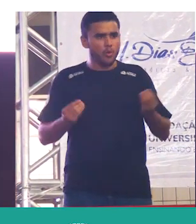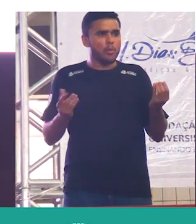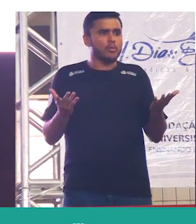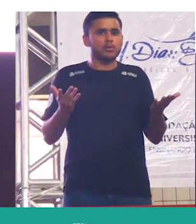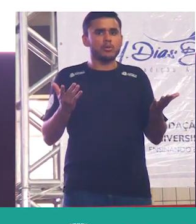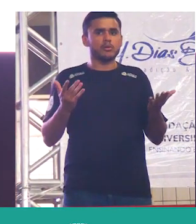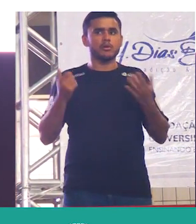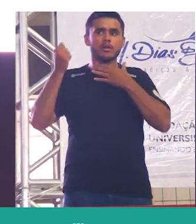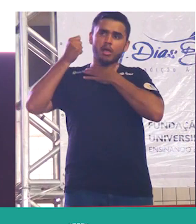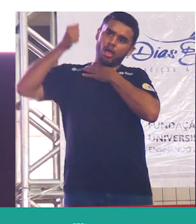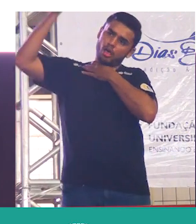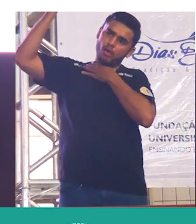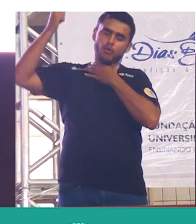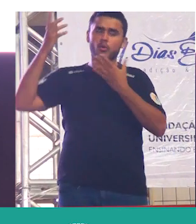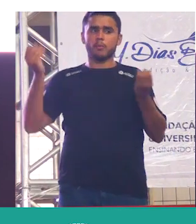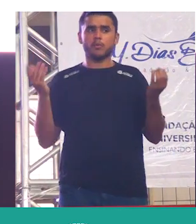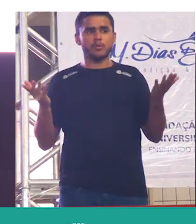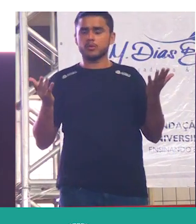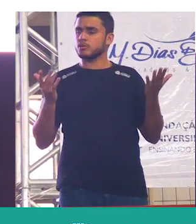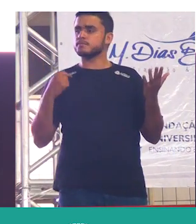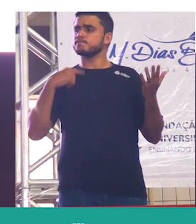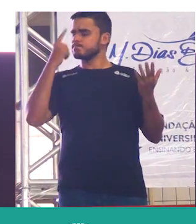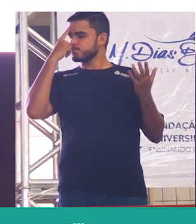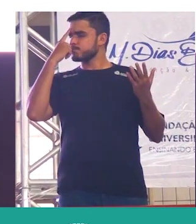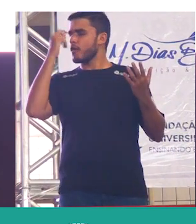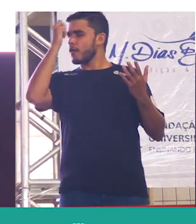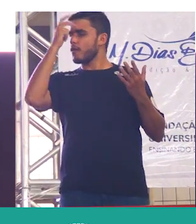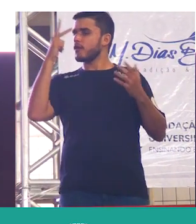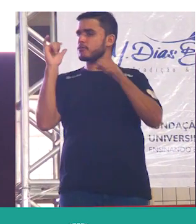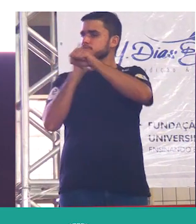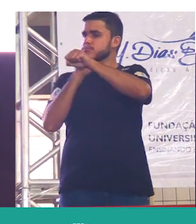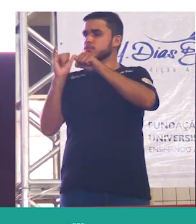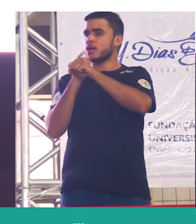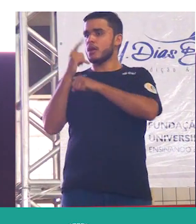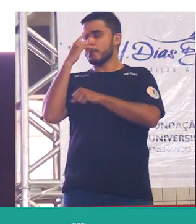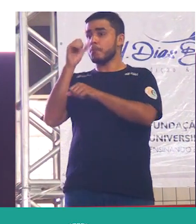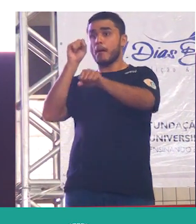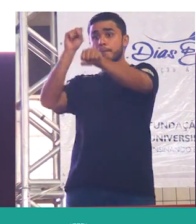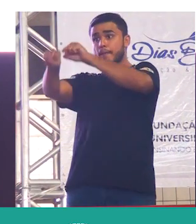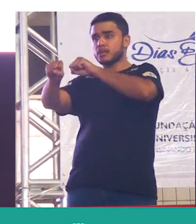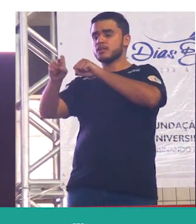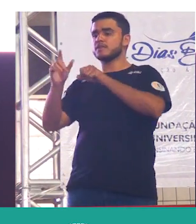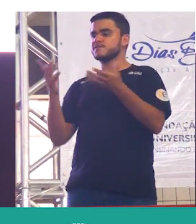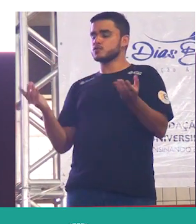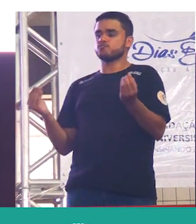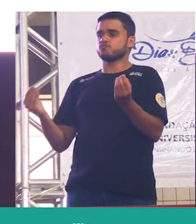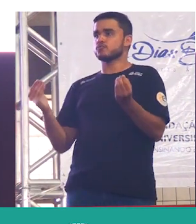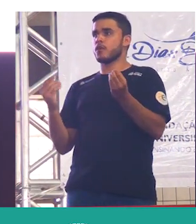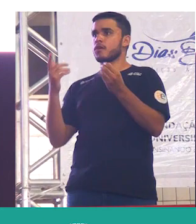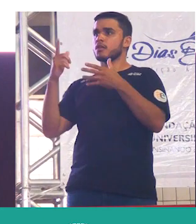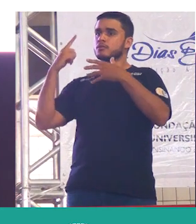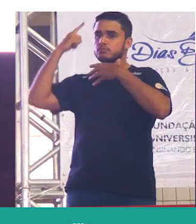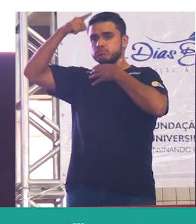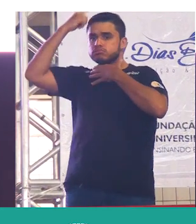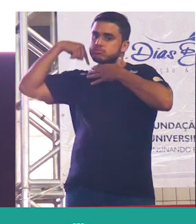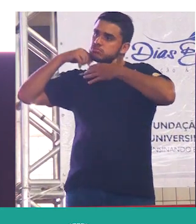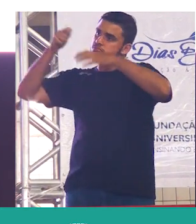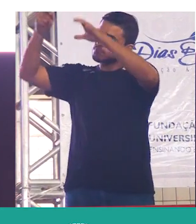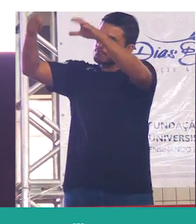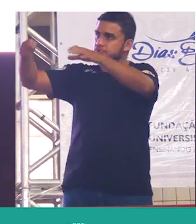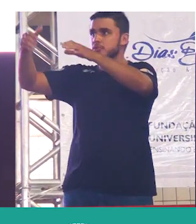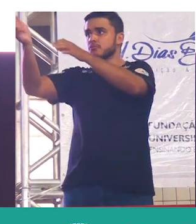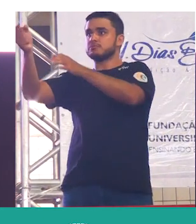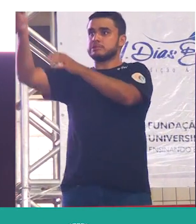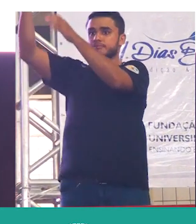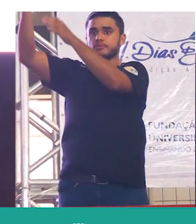E mataram a pessoa e depois simularam um suicídio. E até hoje isso repercute muito